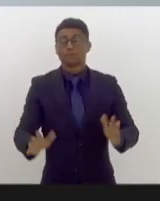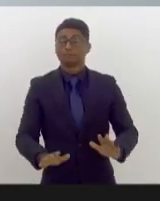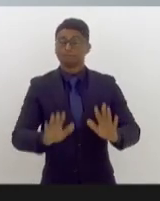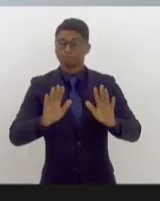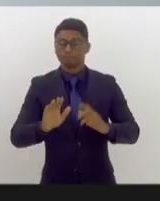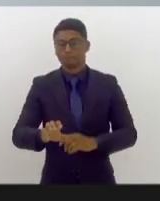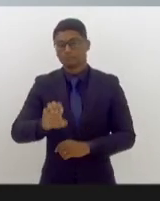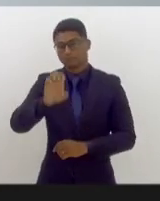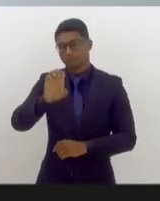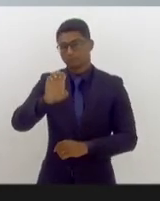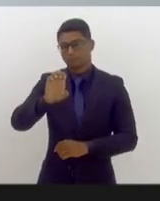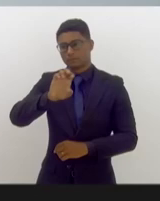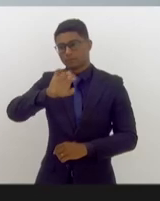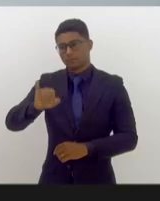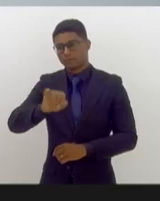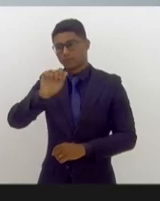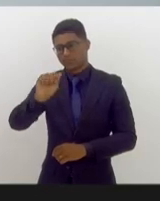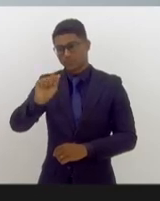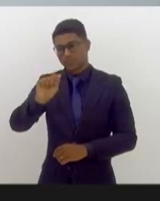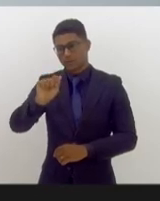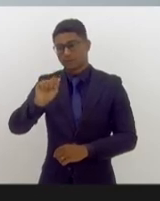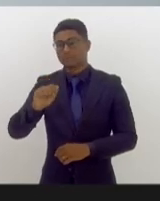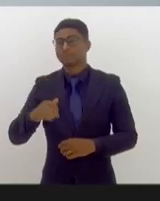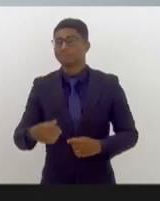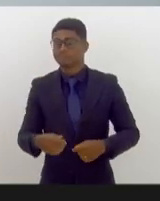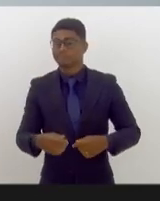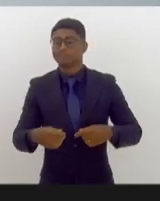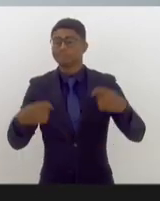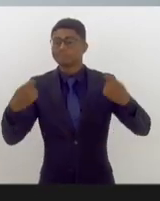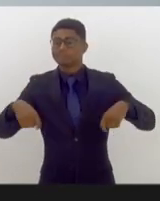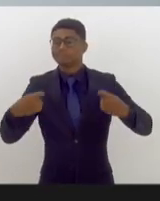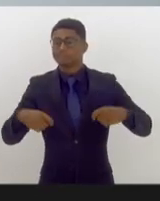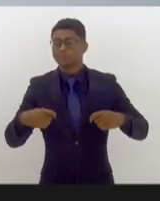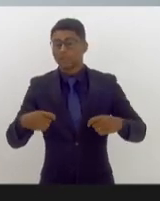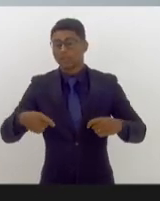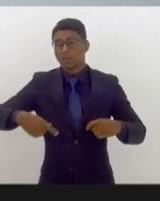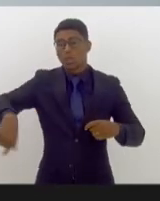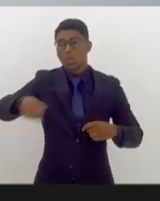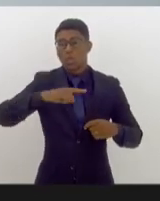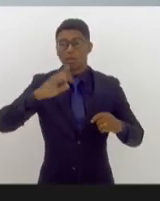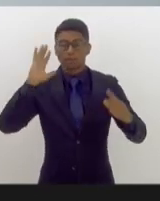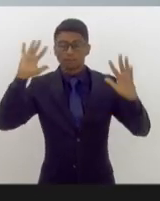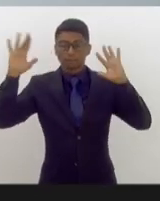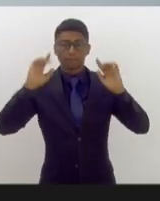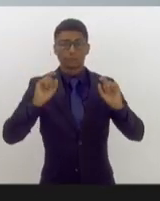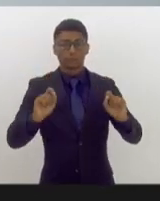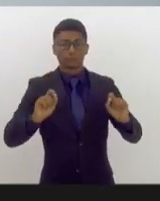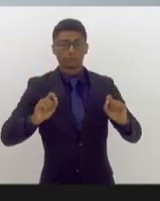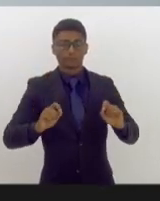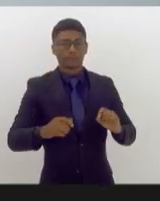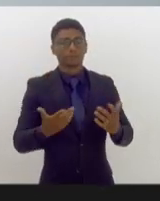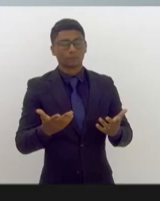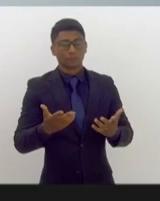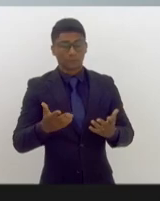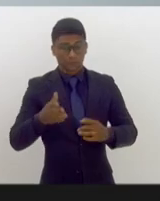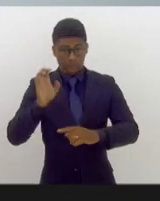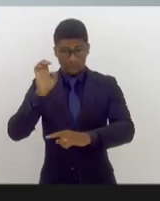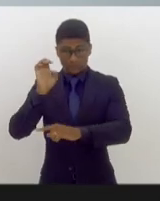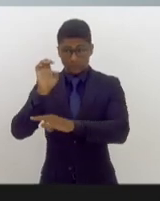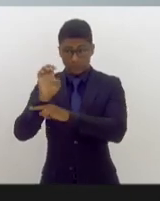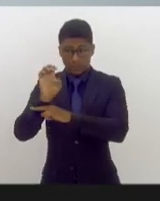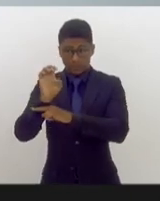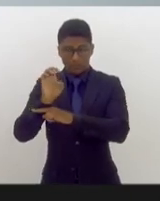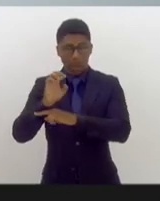também esse processo de partilha entre Estado e municípios no que